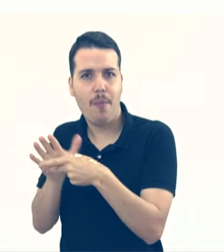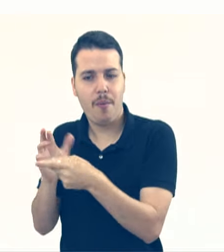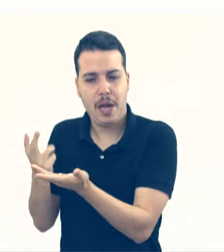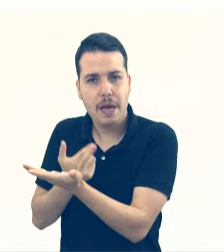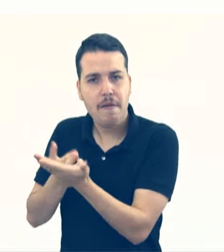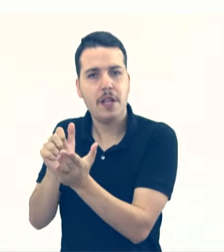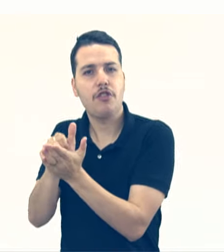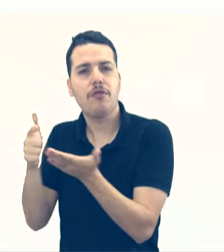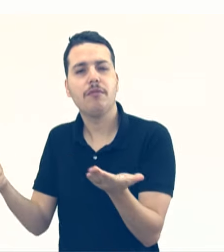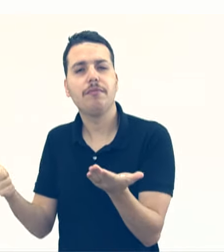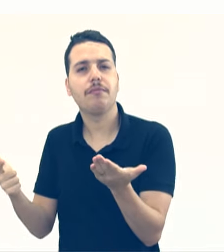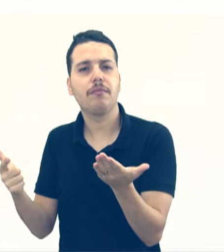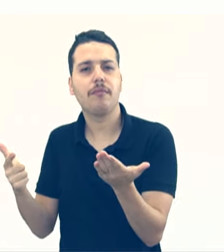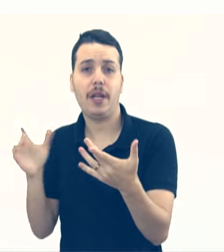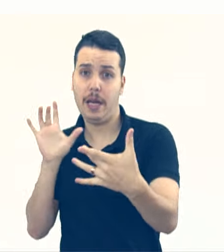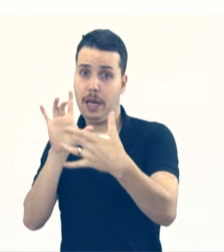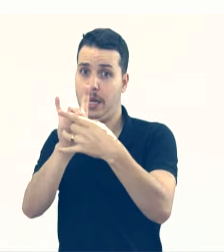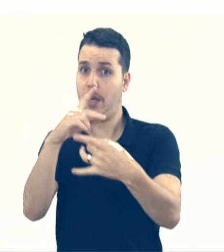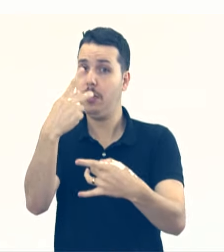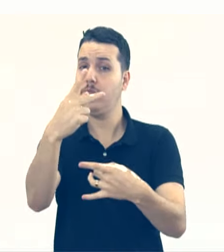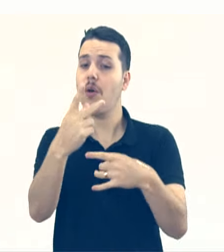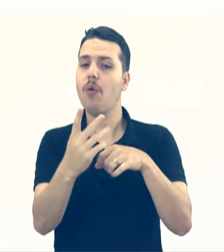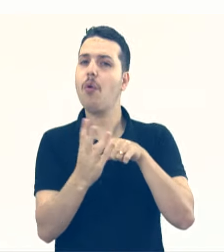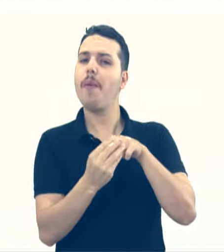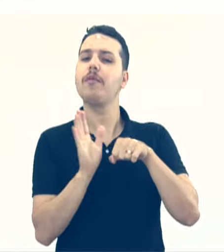teus conhecimentos prévios,